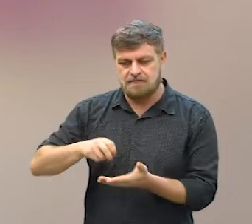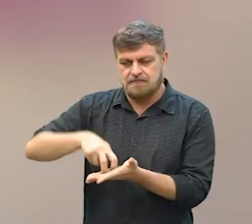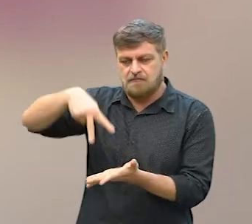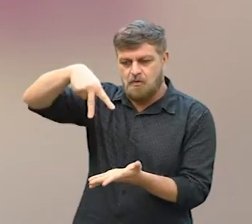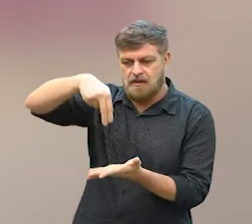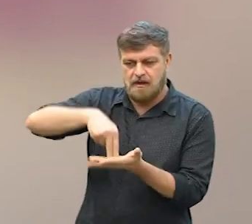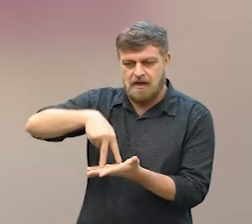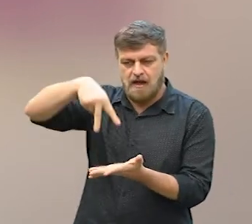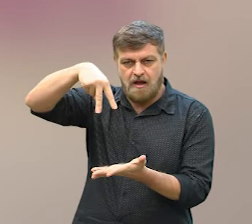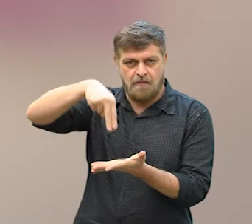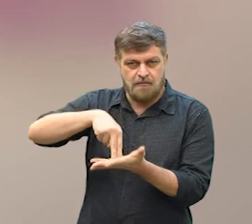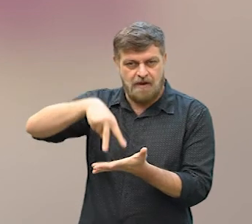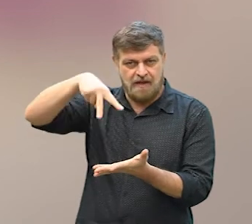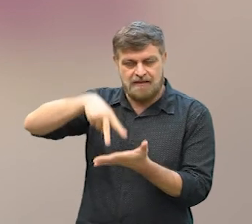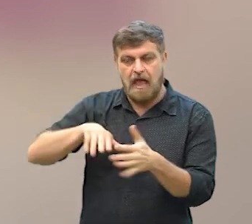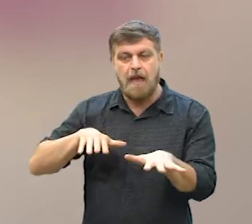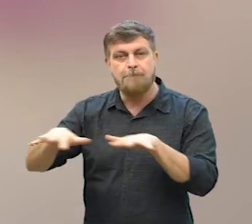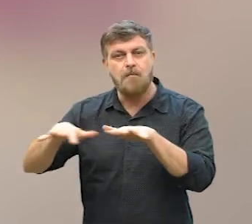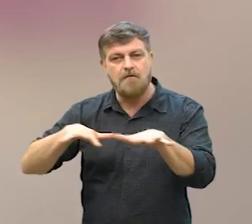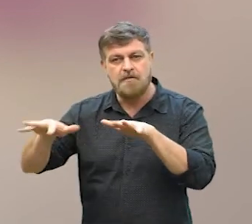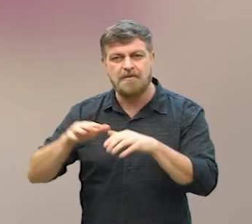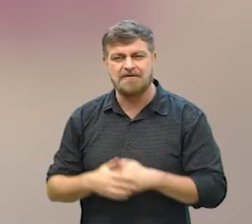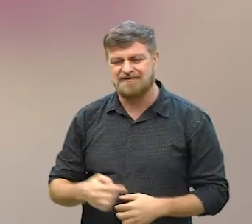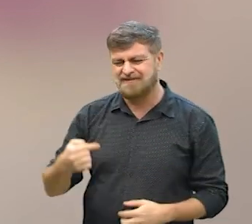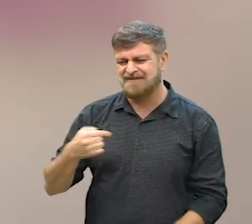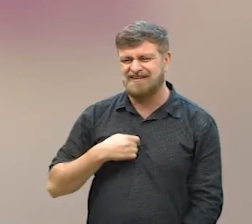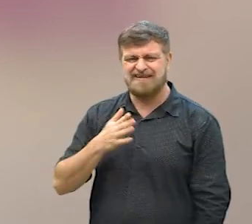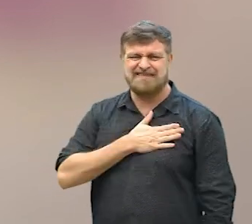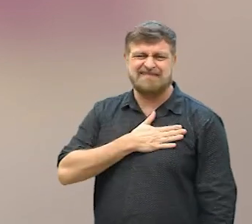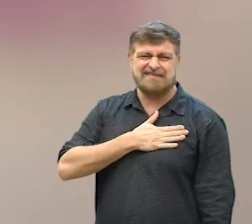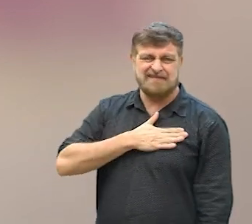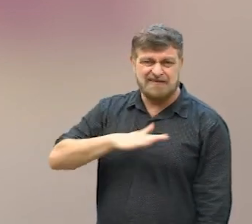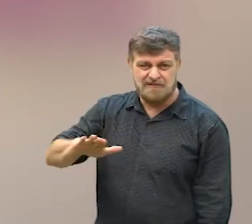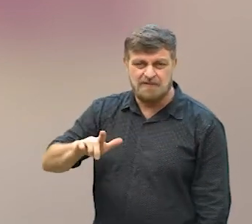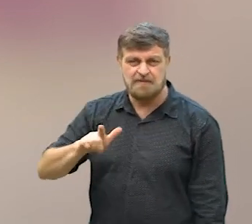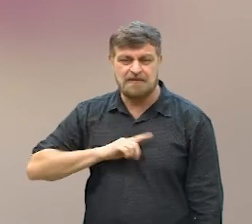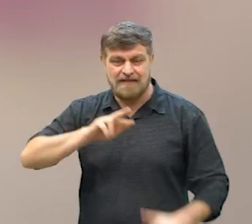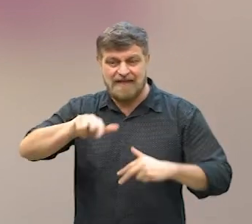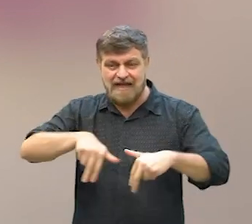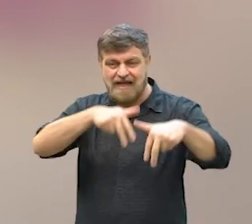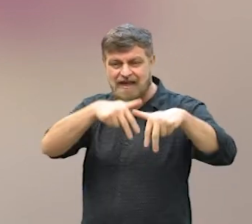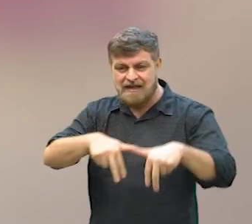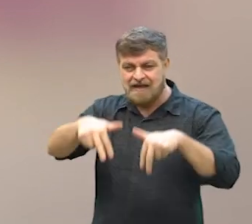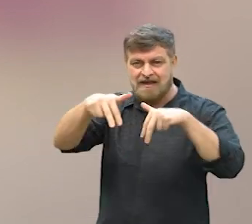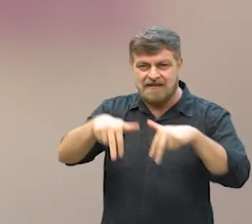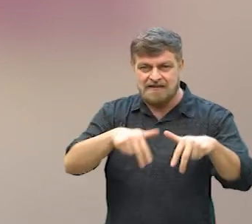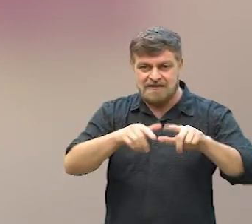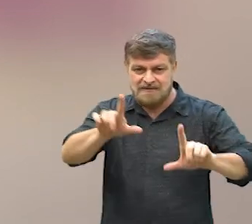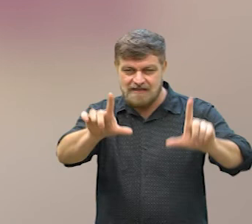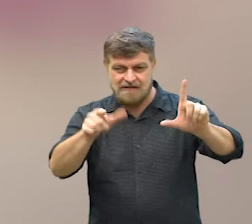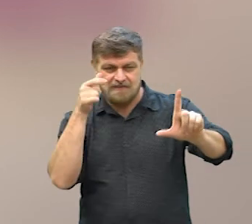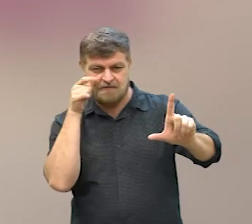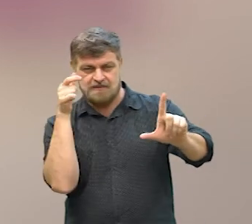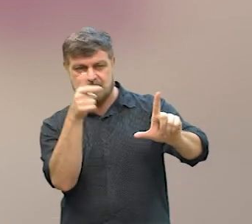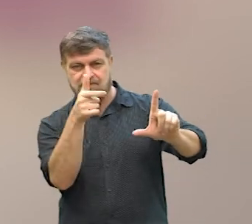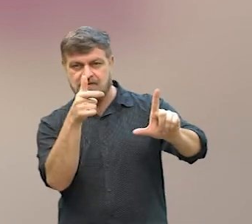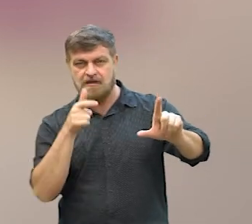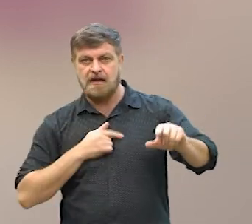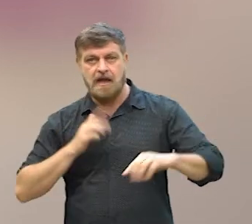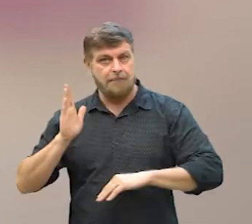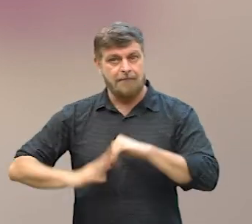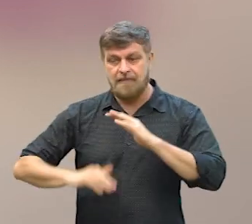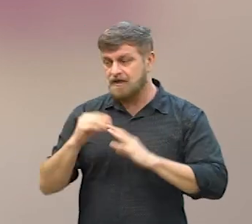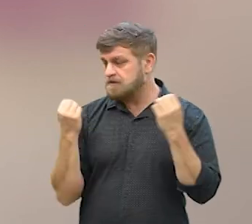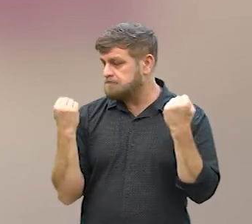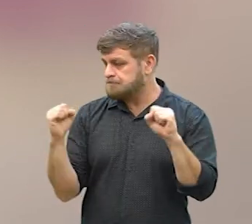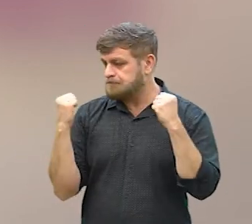fazer polichinelo e ademais. Aí você vai falar assim, não, mas eu não gosto disso. Tem dança que você assiste na TV e você dança.